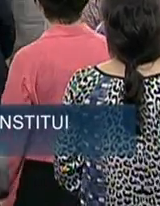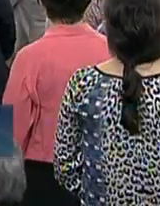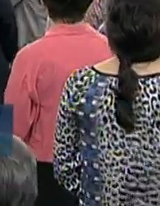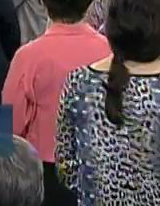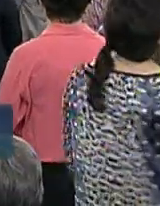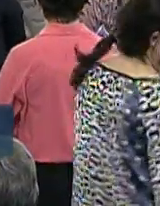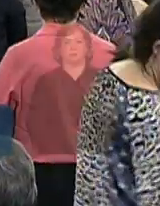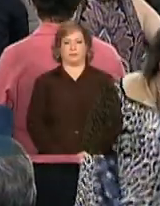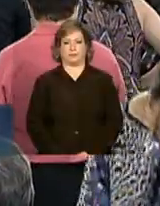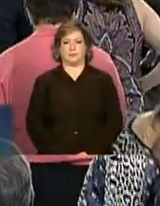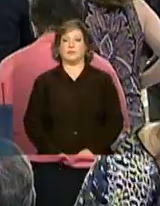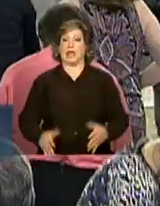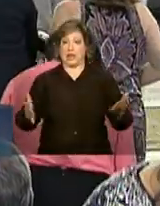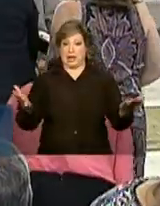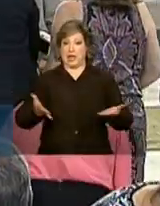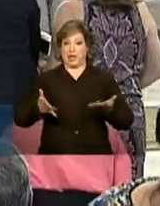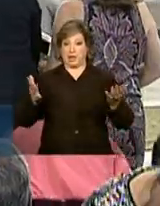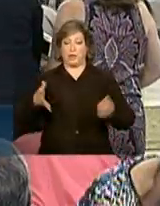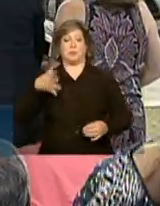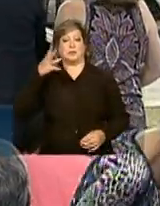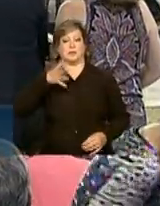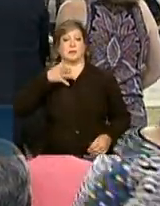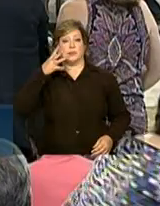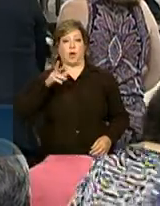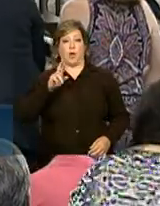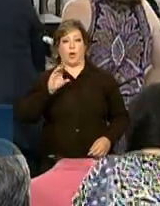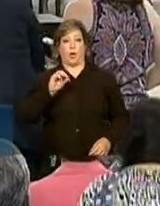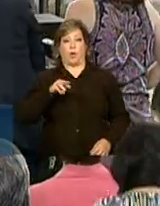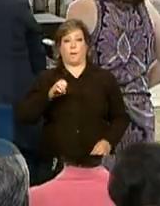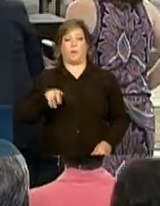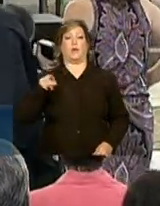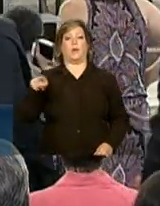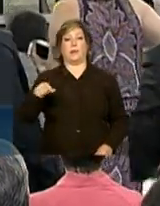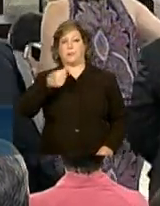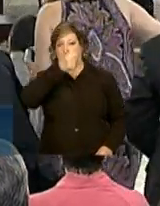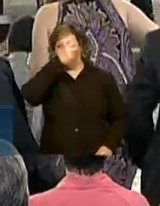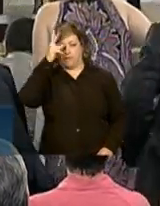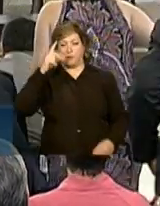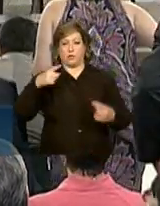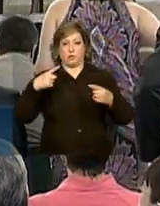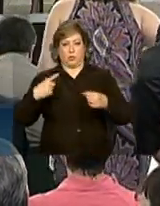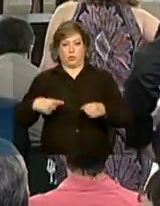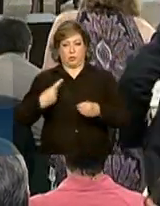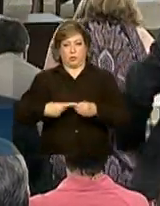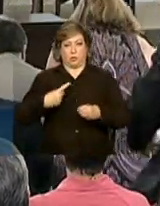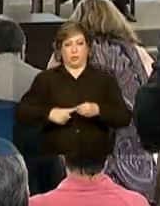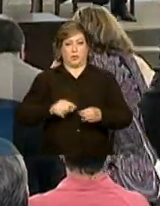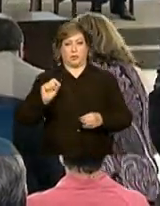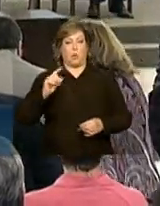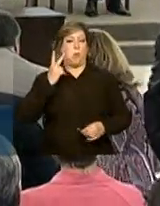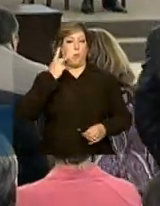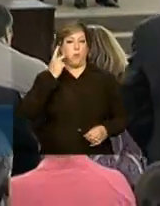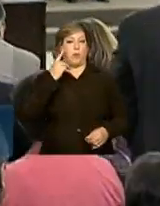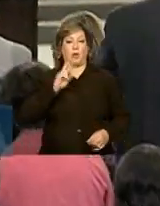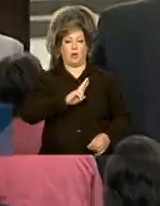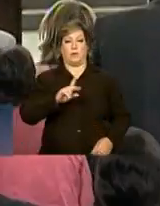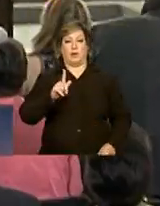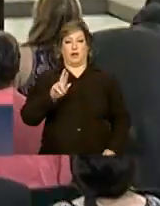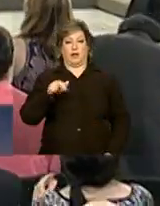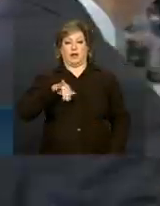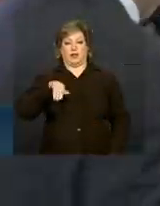Ouviremos agora as palavras do senhor Romeu Aldighieri, prefeito de Granja, estado do Ceará.